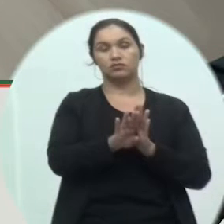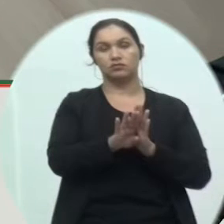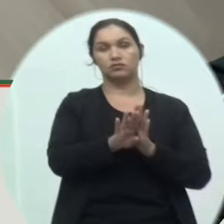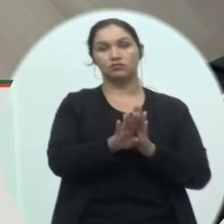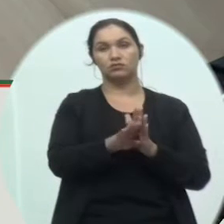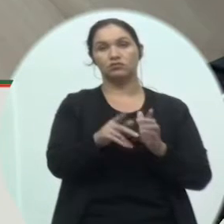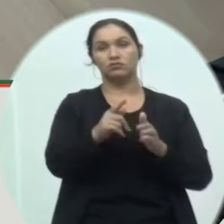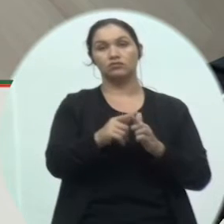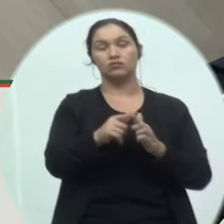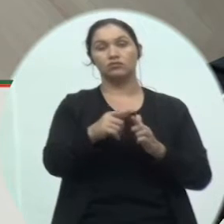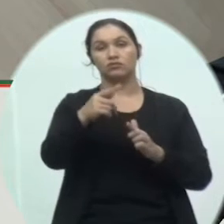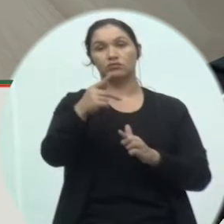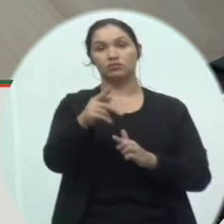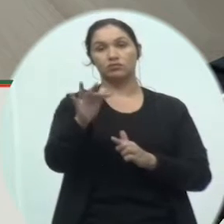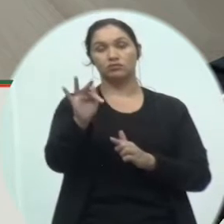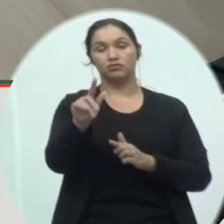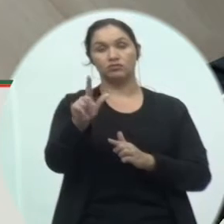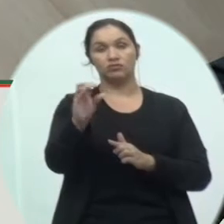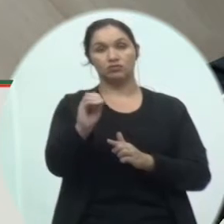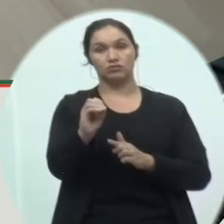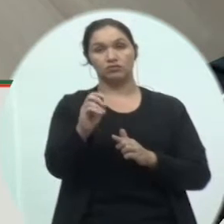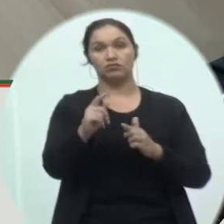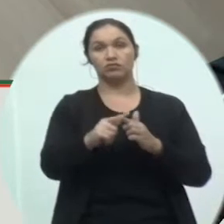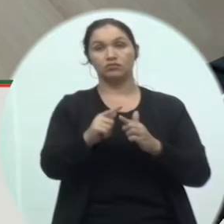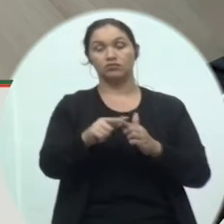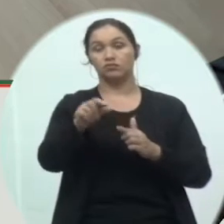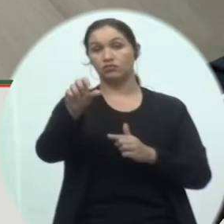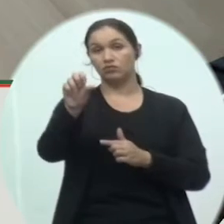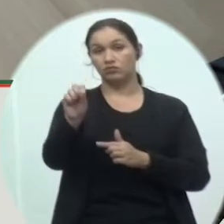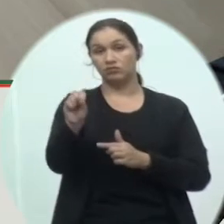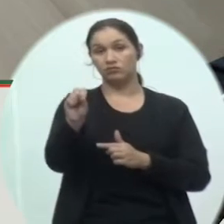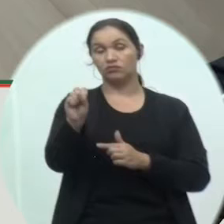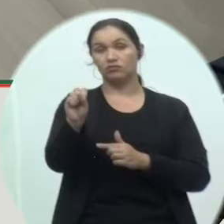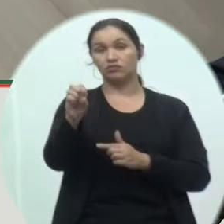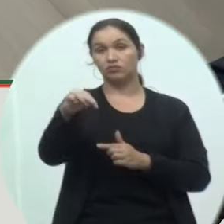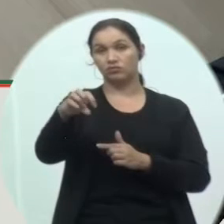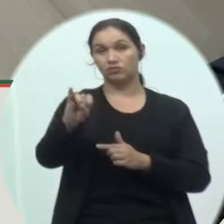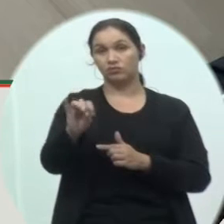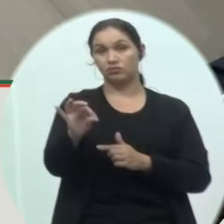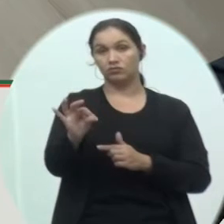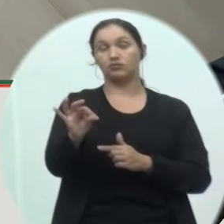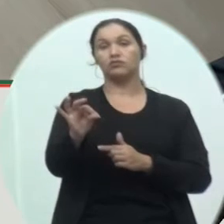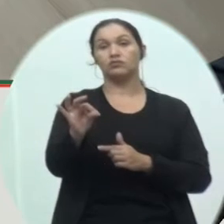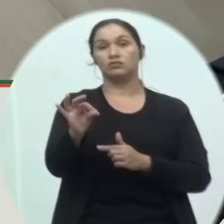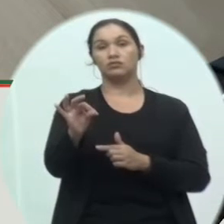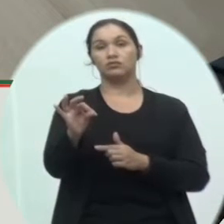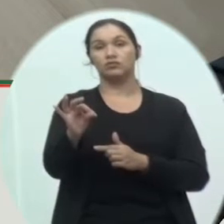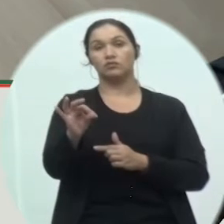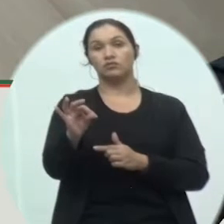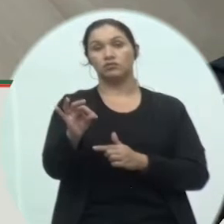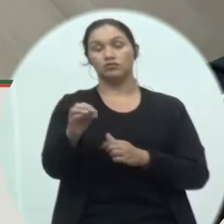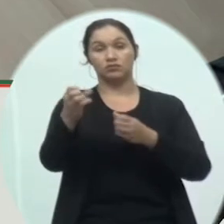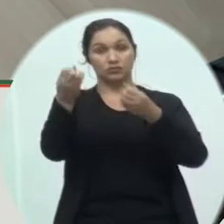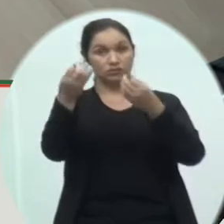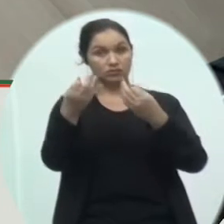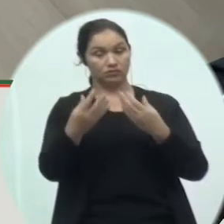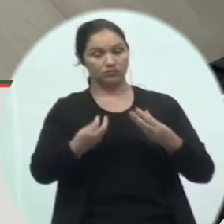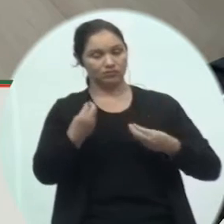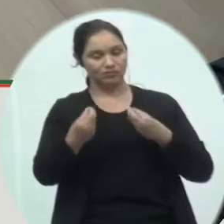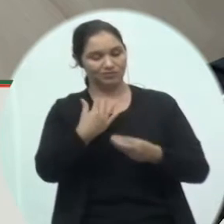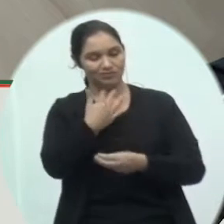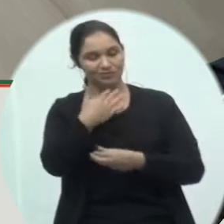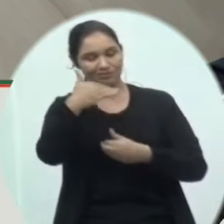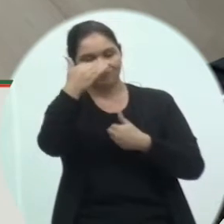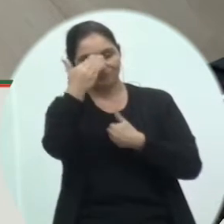PFLO, pois o próprio Smith, em correspondência, informa sua gratidão pelo convite.